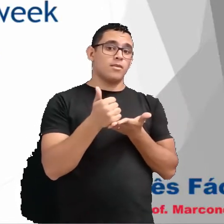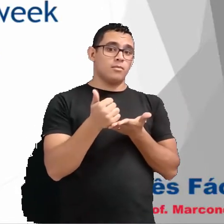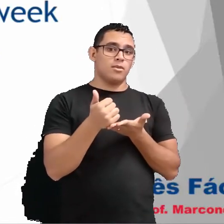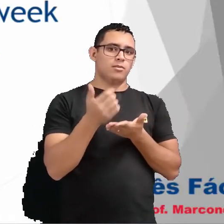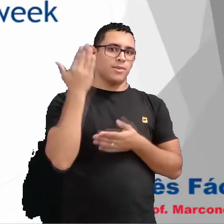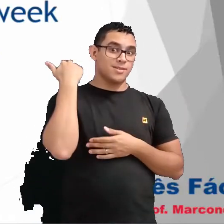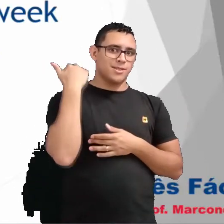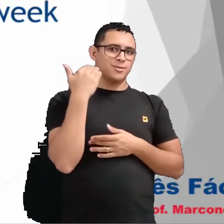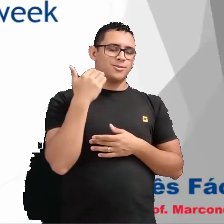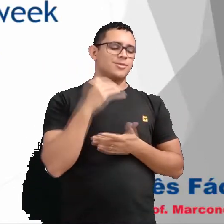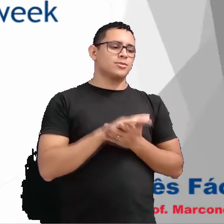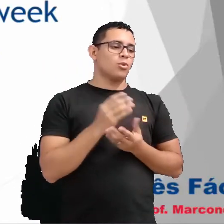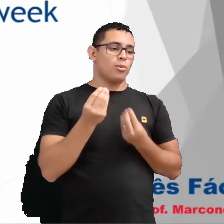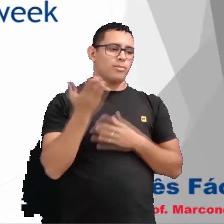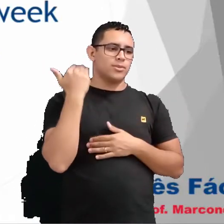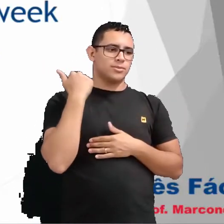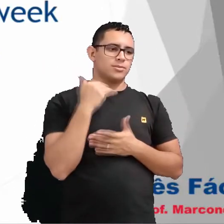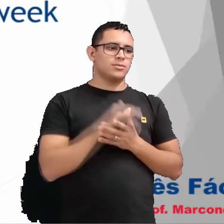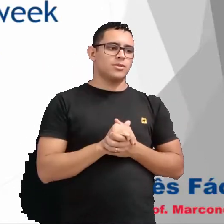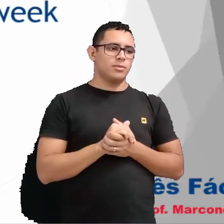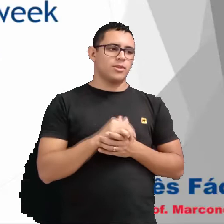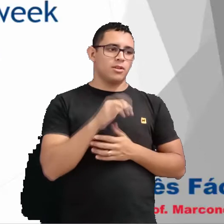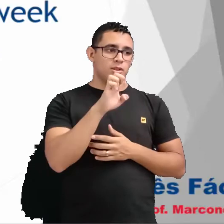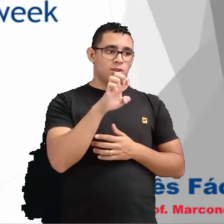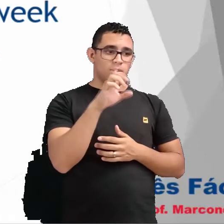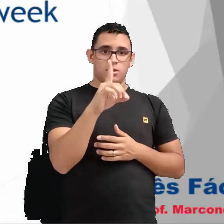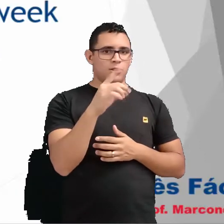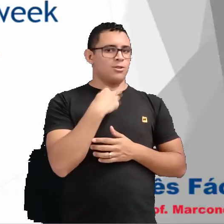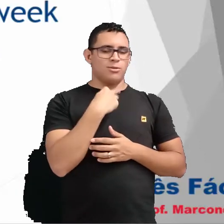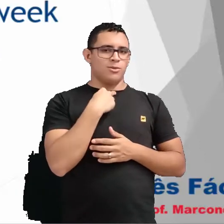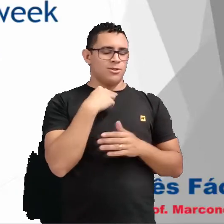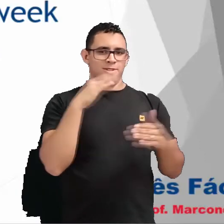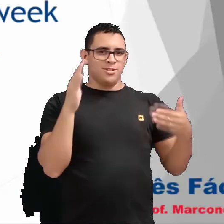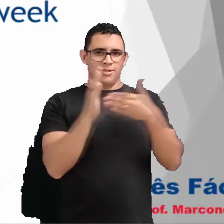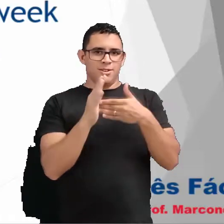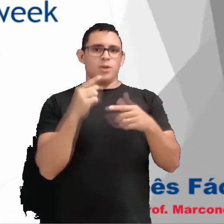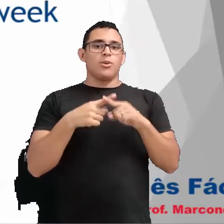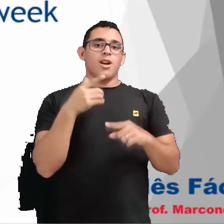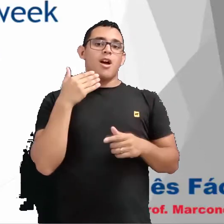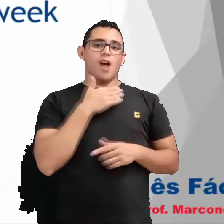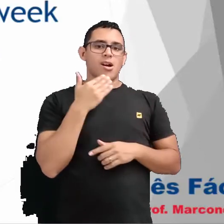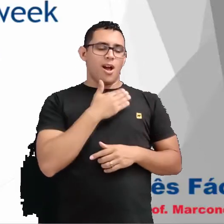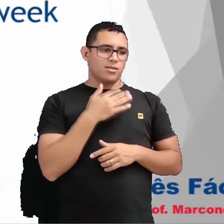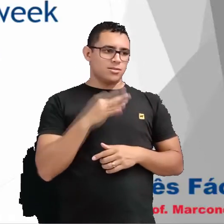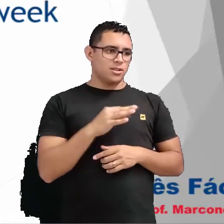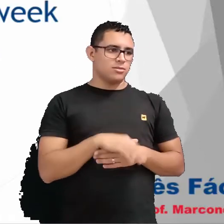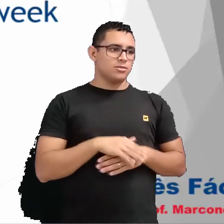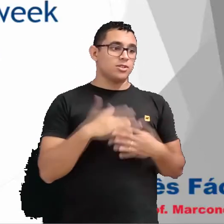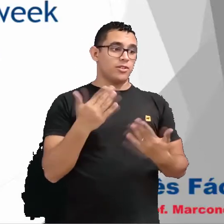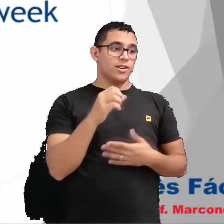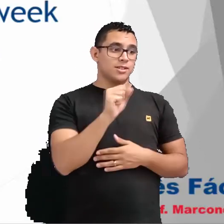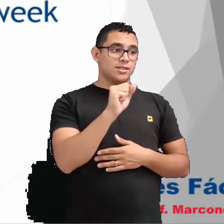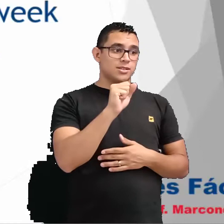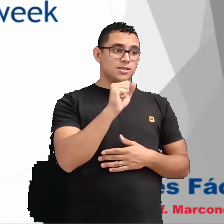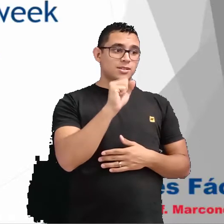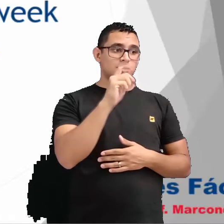então? A gente não vai acrescentar ed no final porque ele é irregular. Então como é que ele fica? Olha só, ele vai ficar spent.